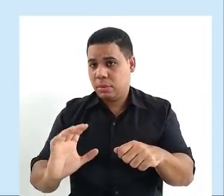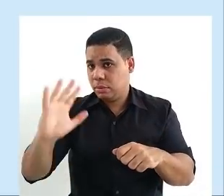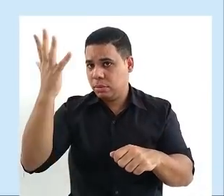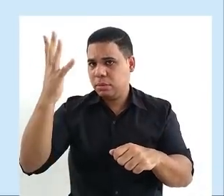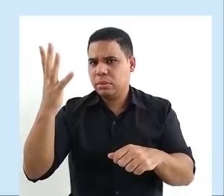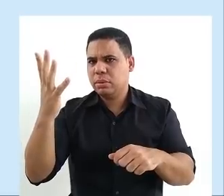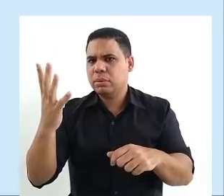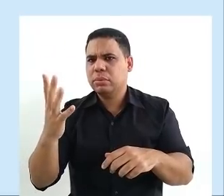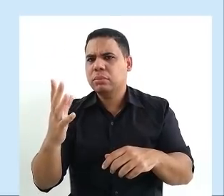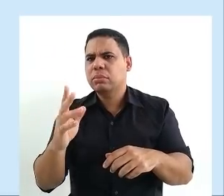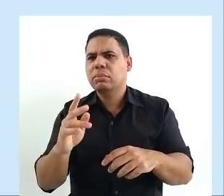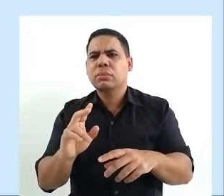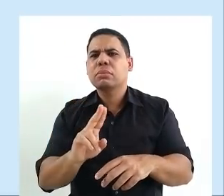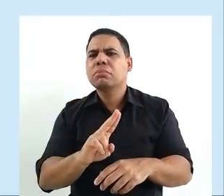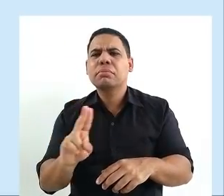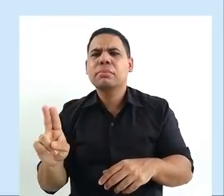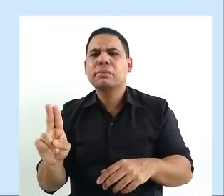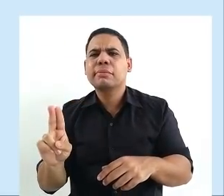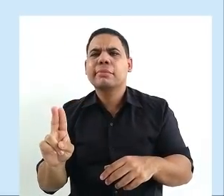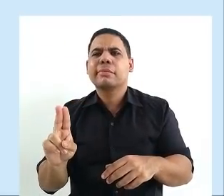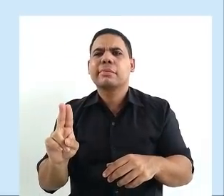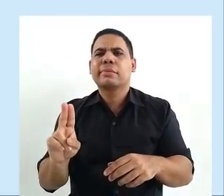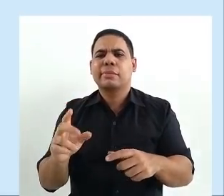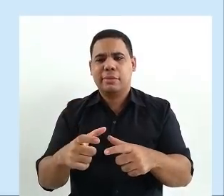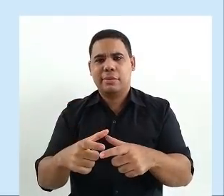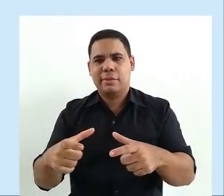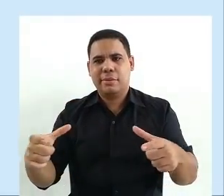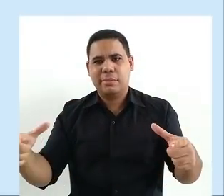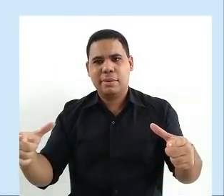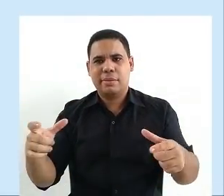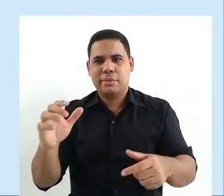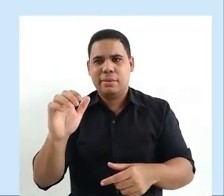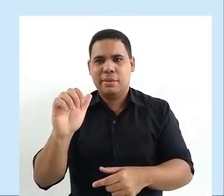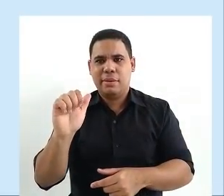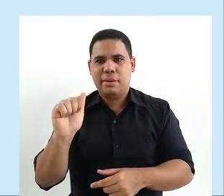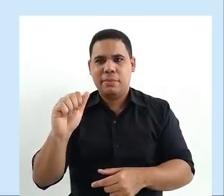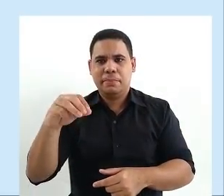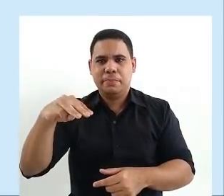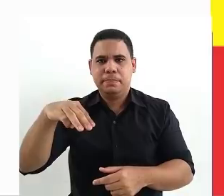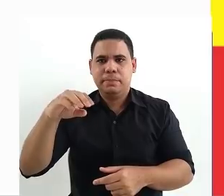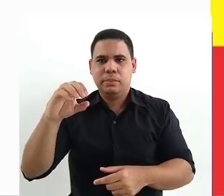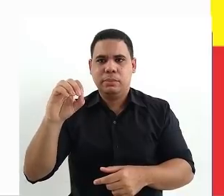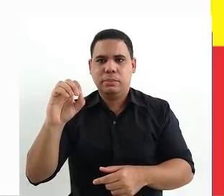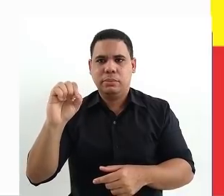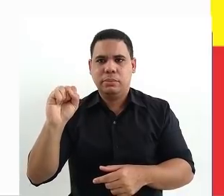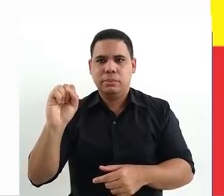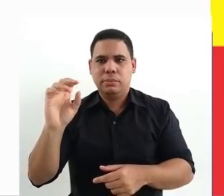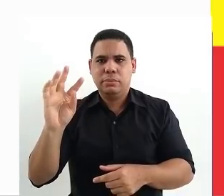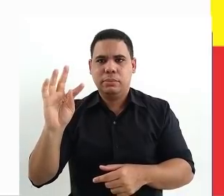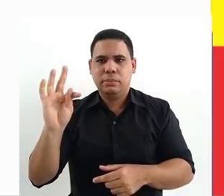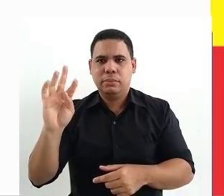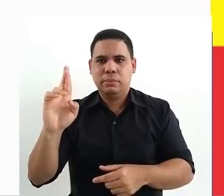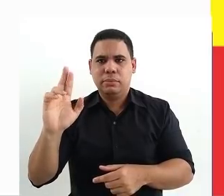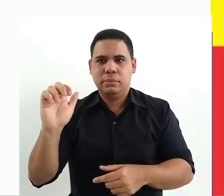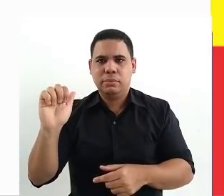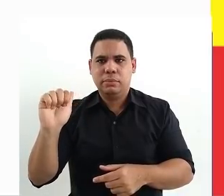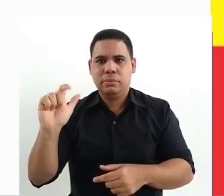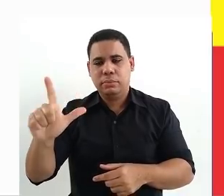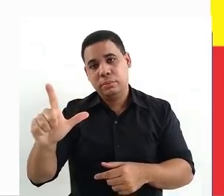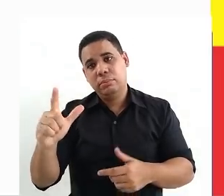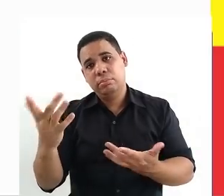Massa? Agora, a gente vai ver aqui, por último, na sua telinha, o que é evento. Evento é